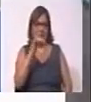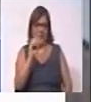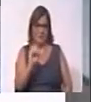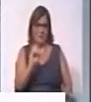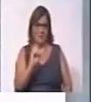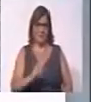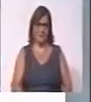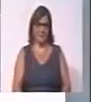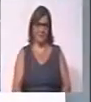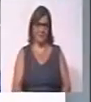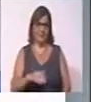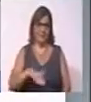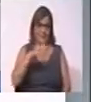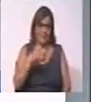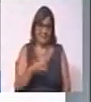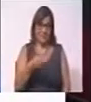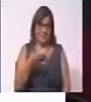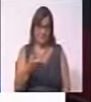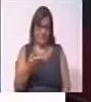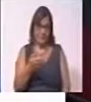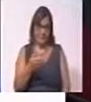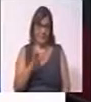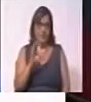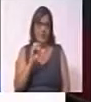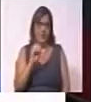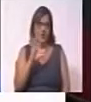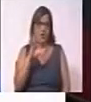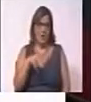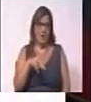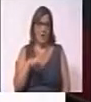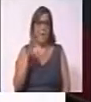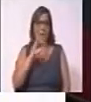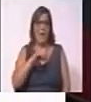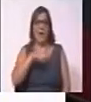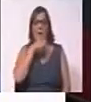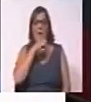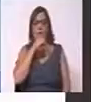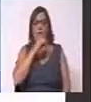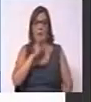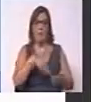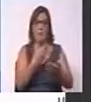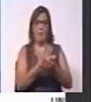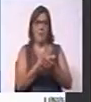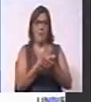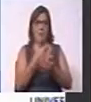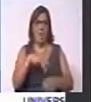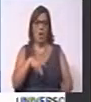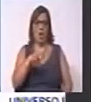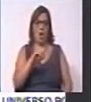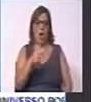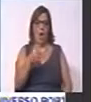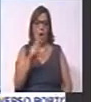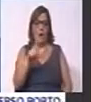aos 90 e sertã no jogo renato não sou mais velho laureado com o prêmio nobel o